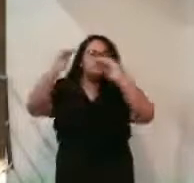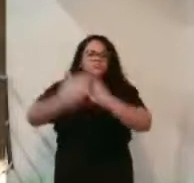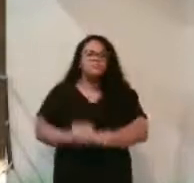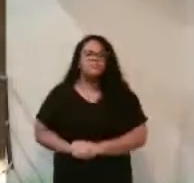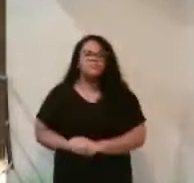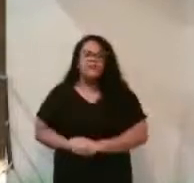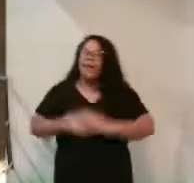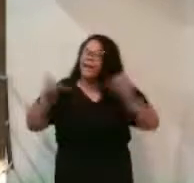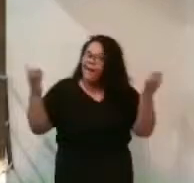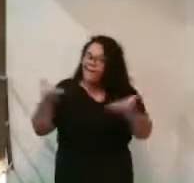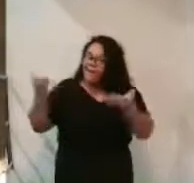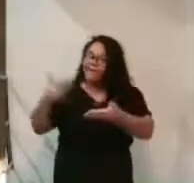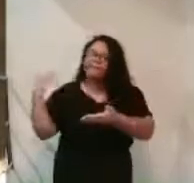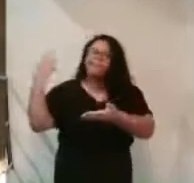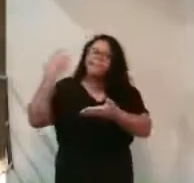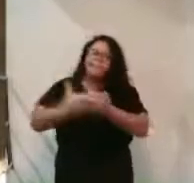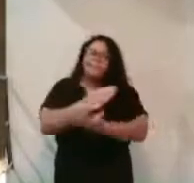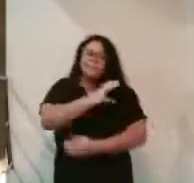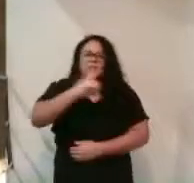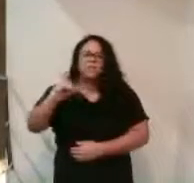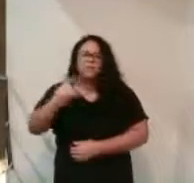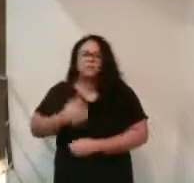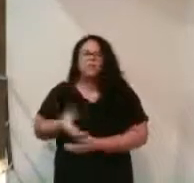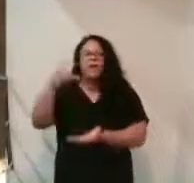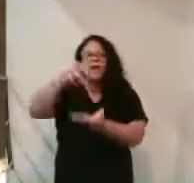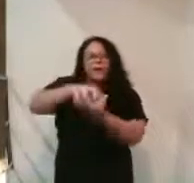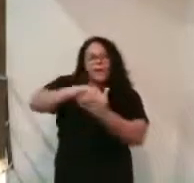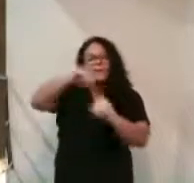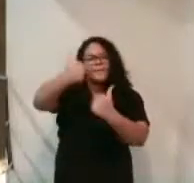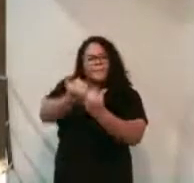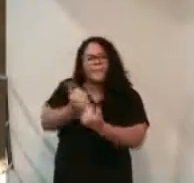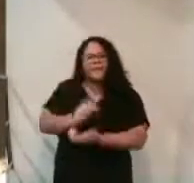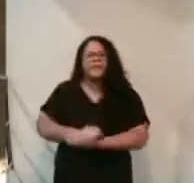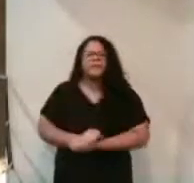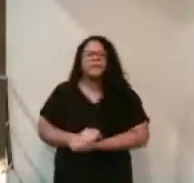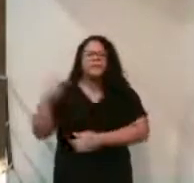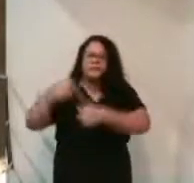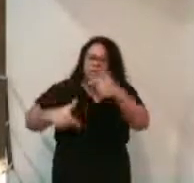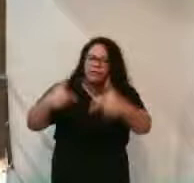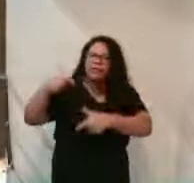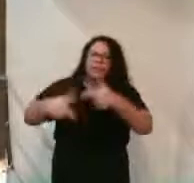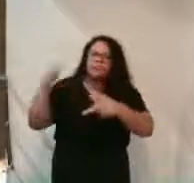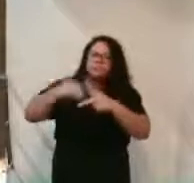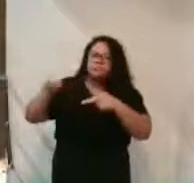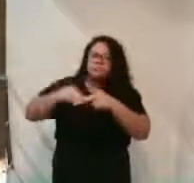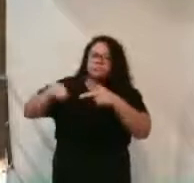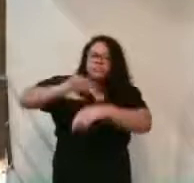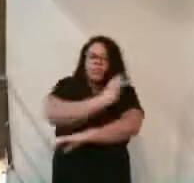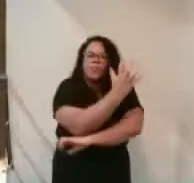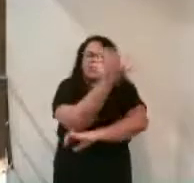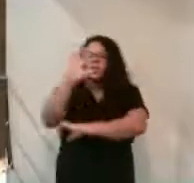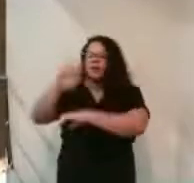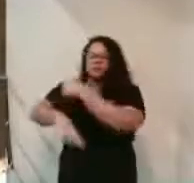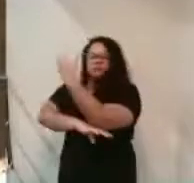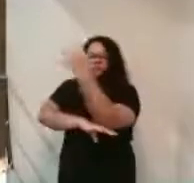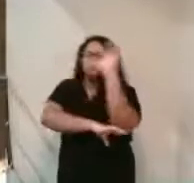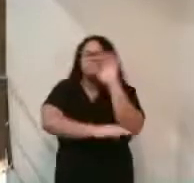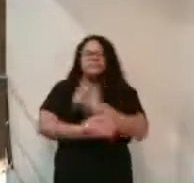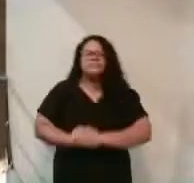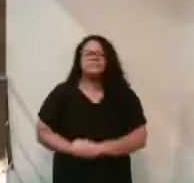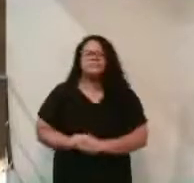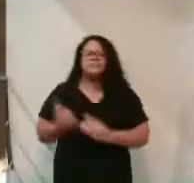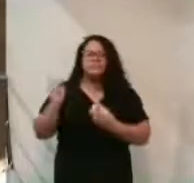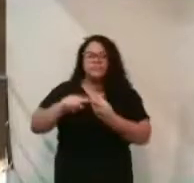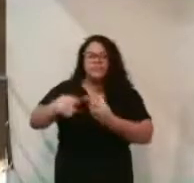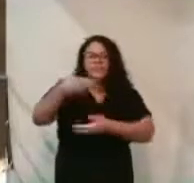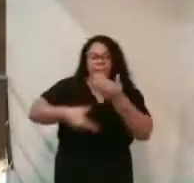do CAO Meio Ambiente, conselheira do Conselho Superior do Ministério Público, integrante do Comitê de Segurança Institucional, integrante